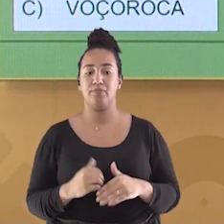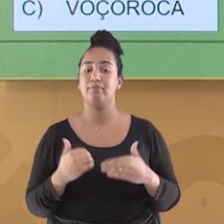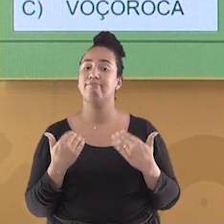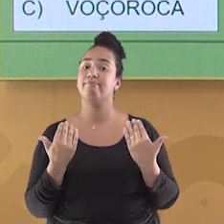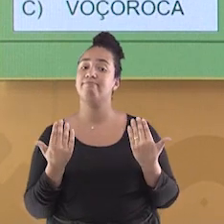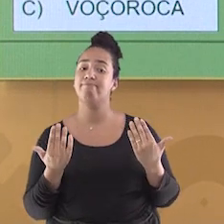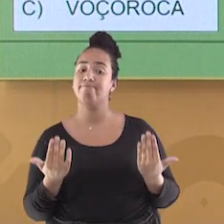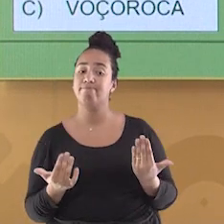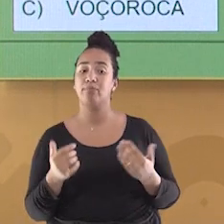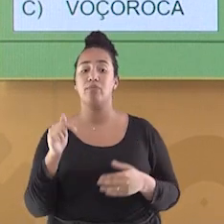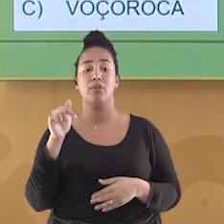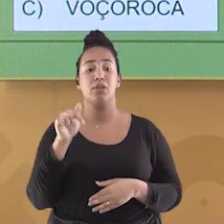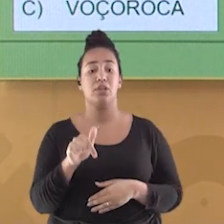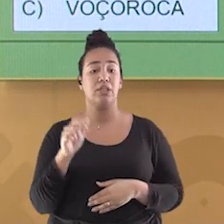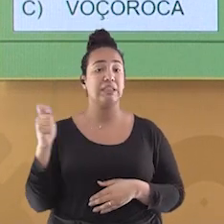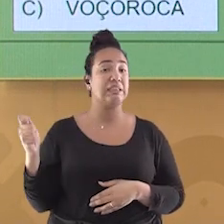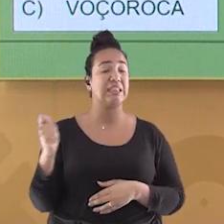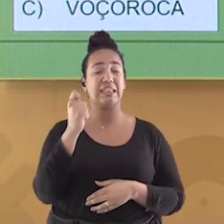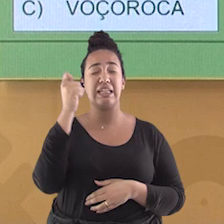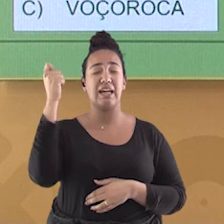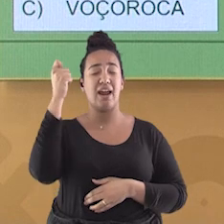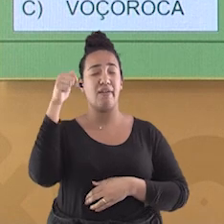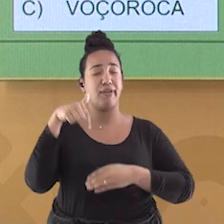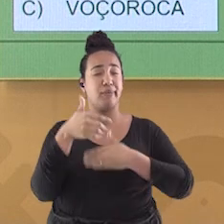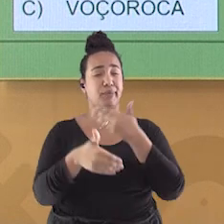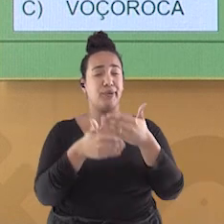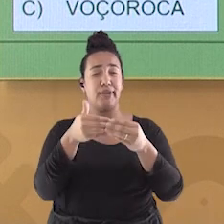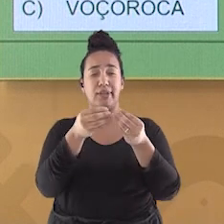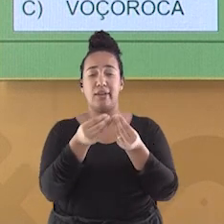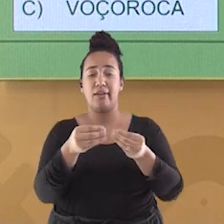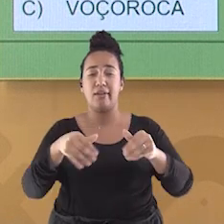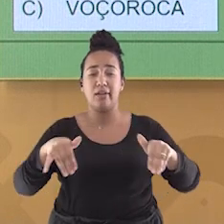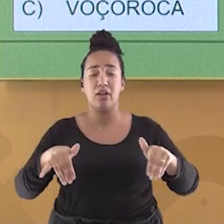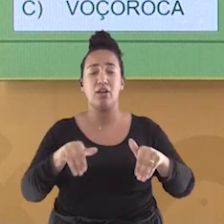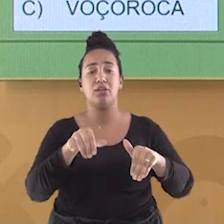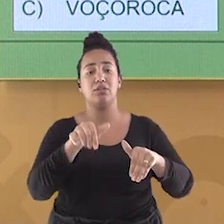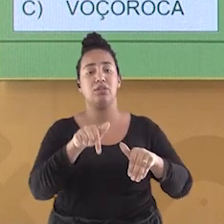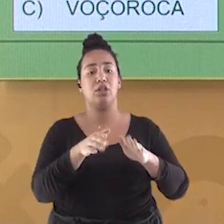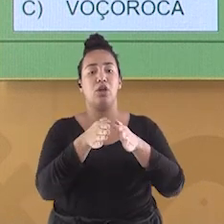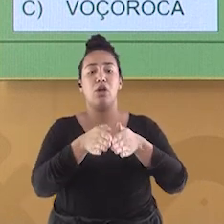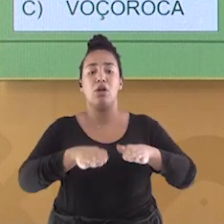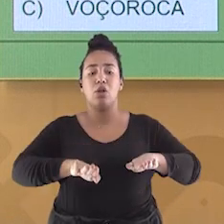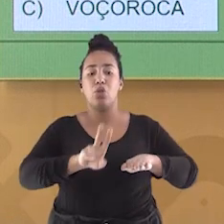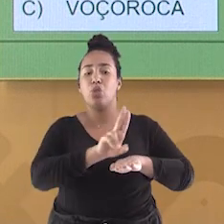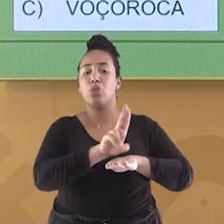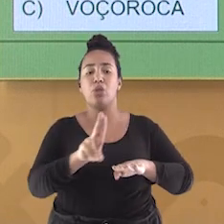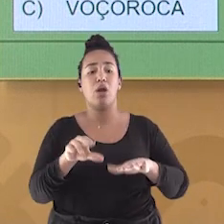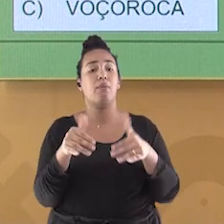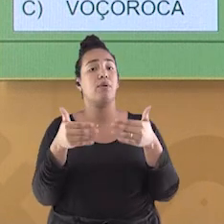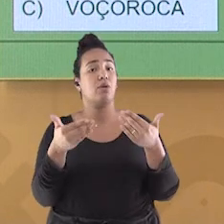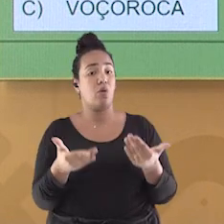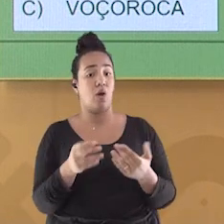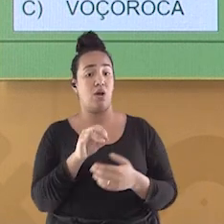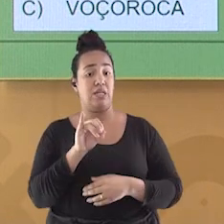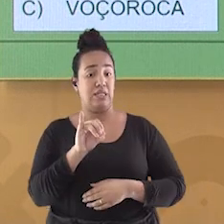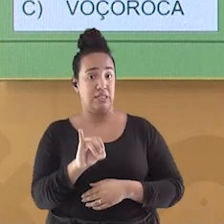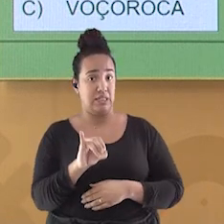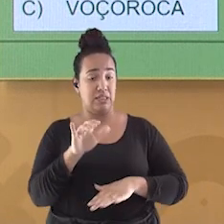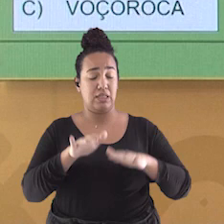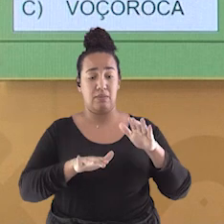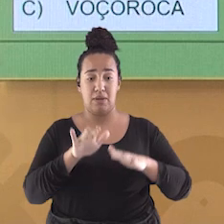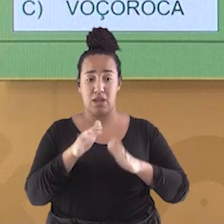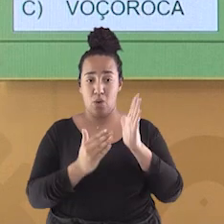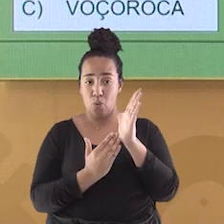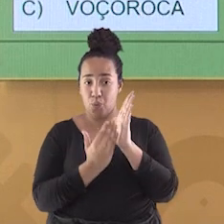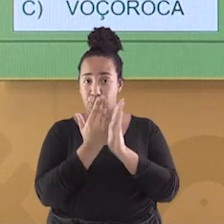Como se chama o mais grave dos processos erosivos no solo, que dependendo da